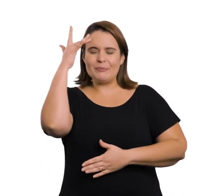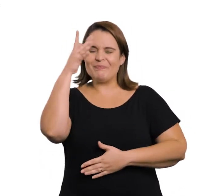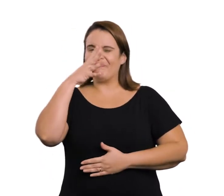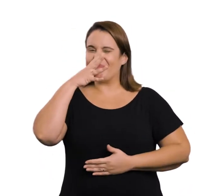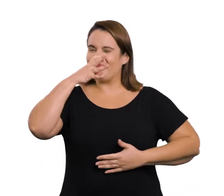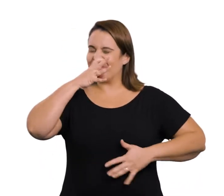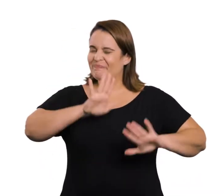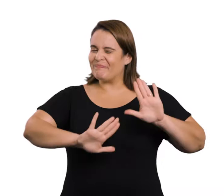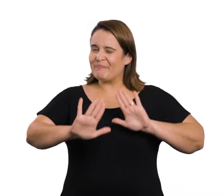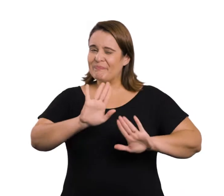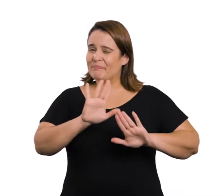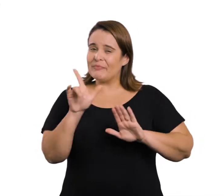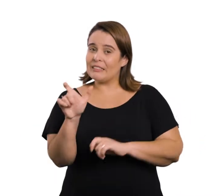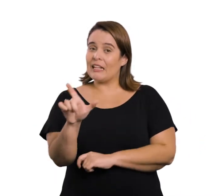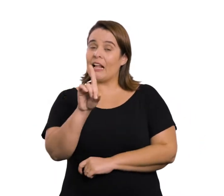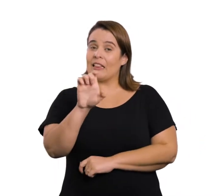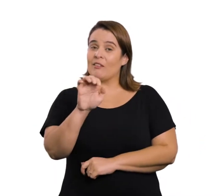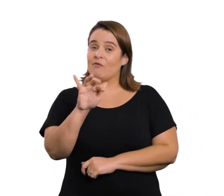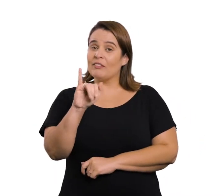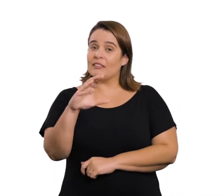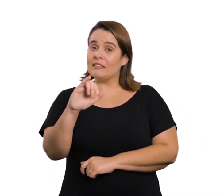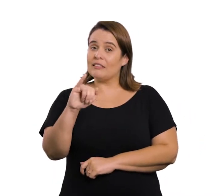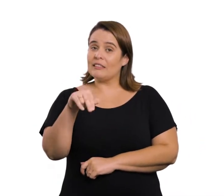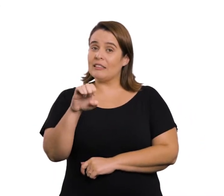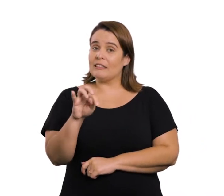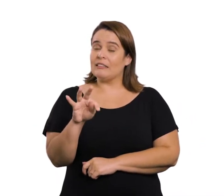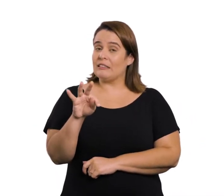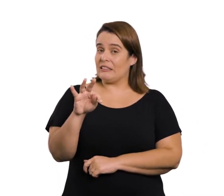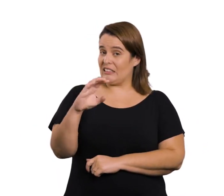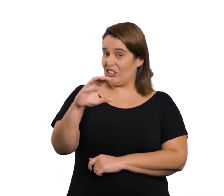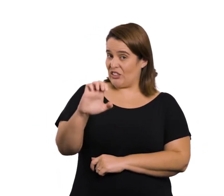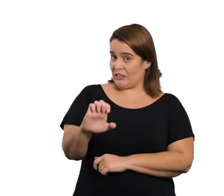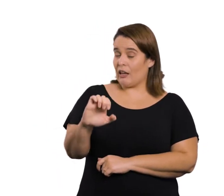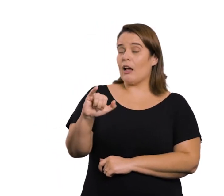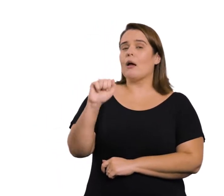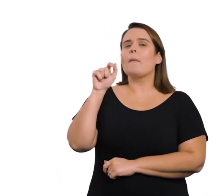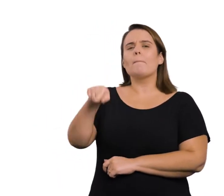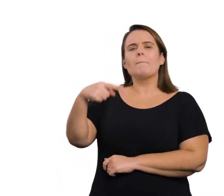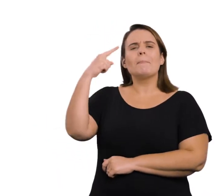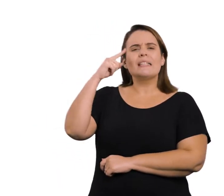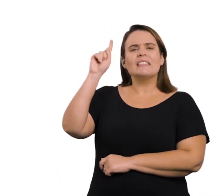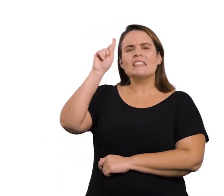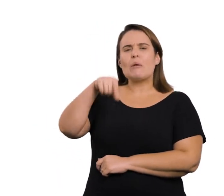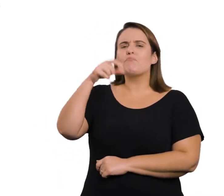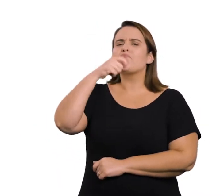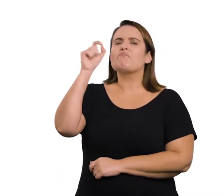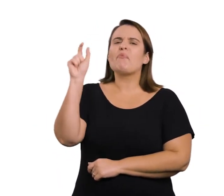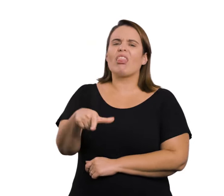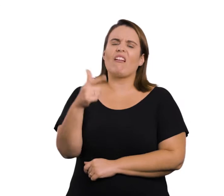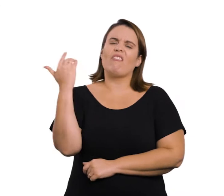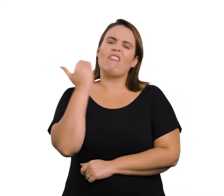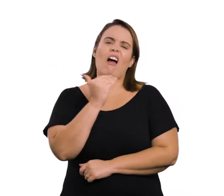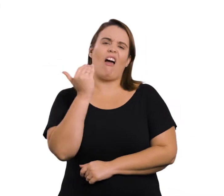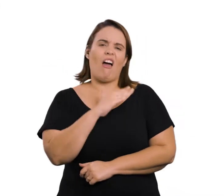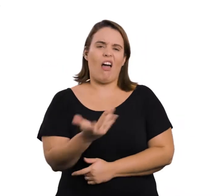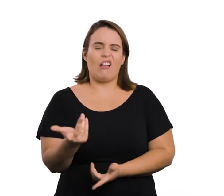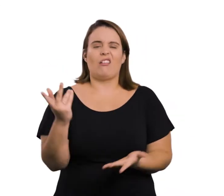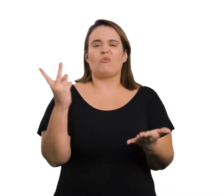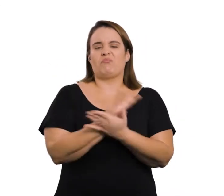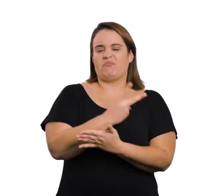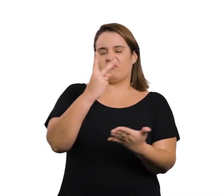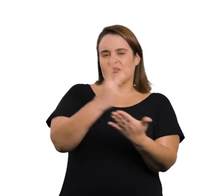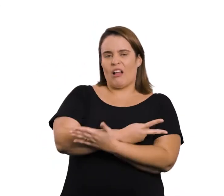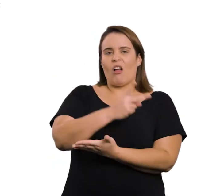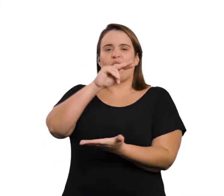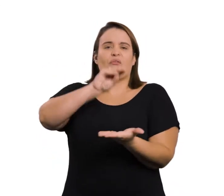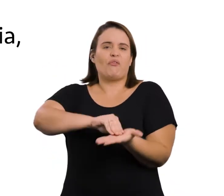a palavra deficiência, por entender que ela é quase uma ofensa, um xingamento acusatório de falha, deslize, falta